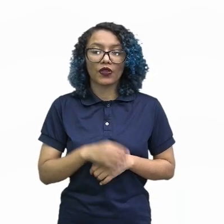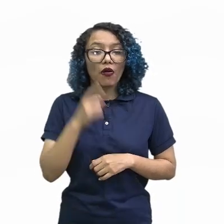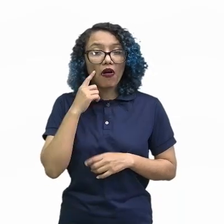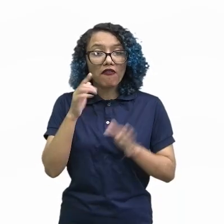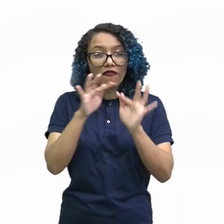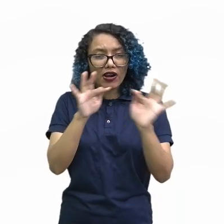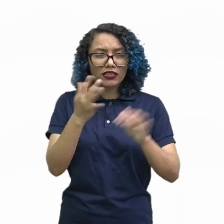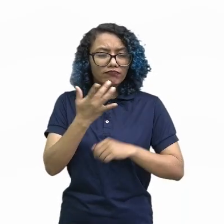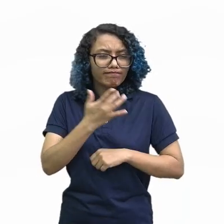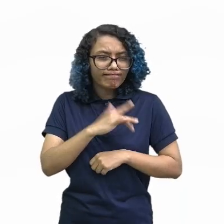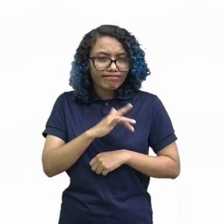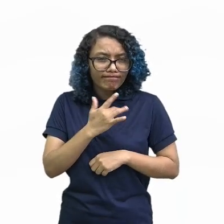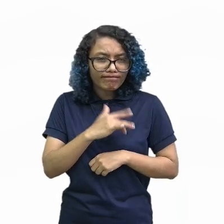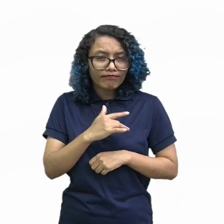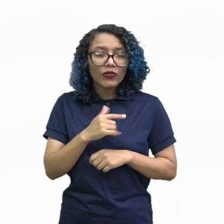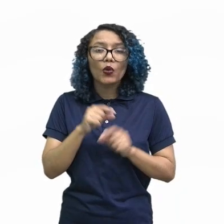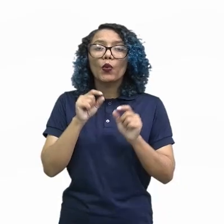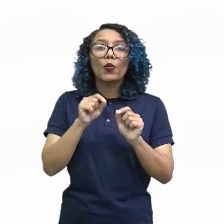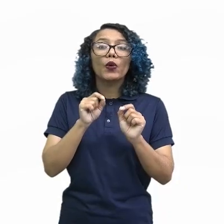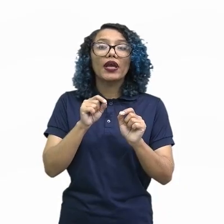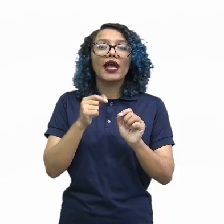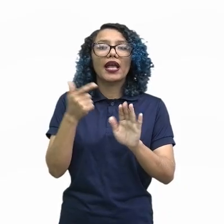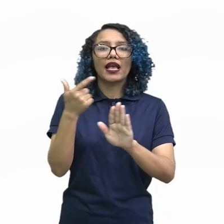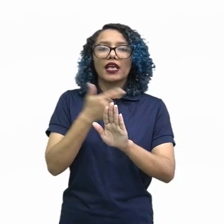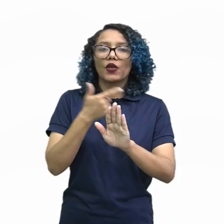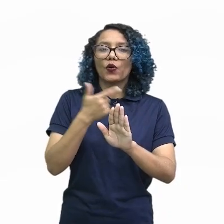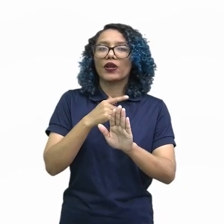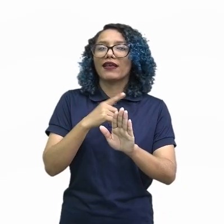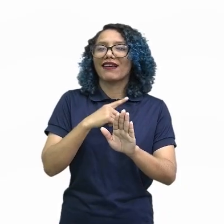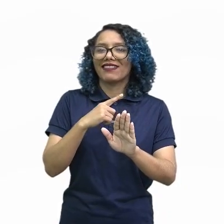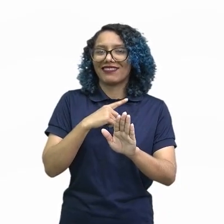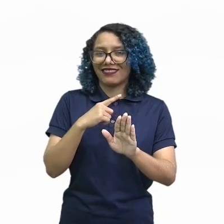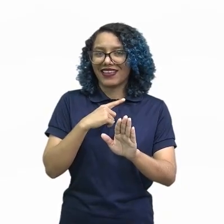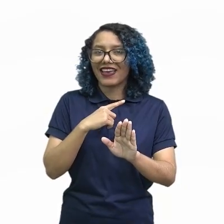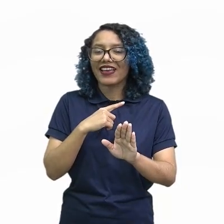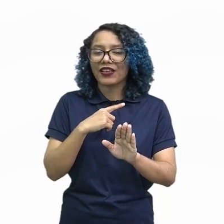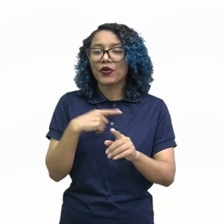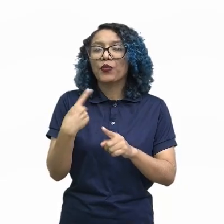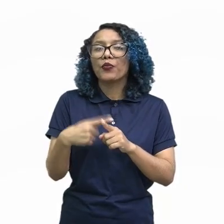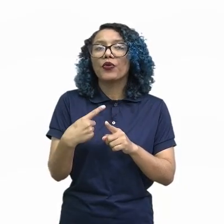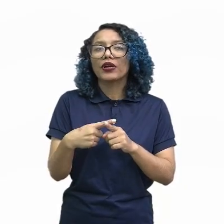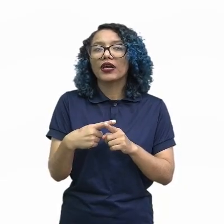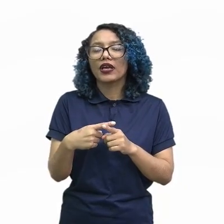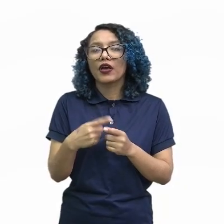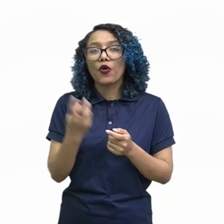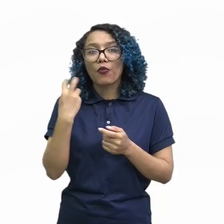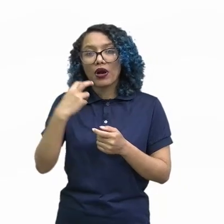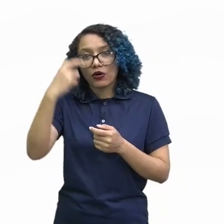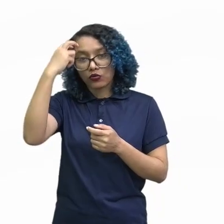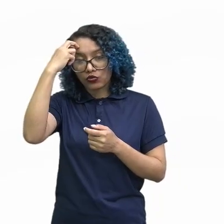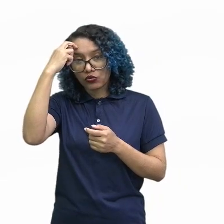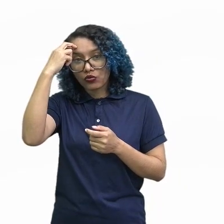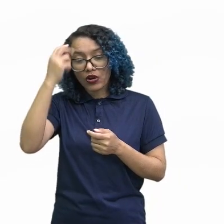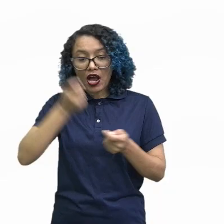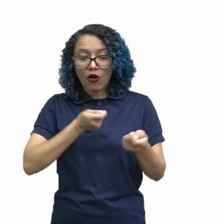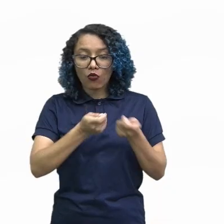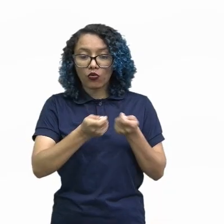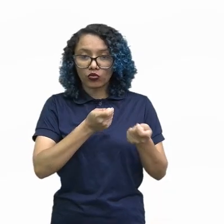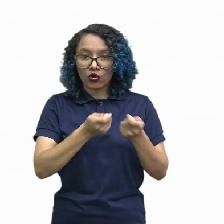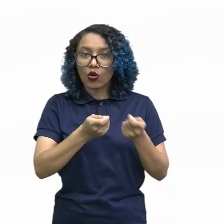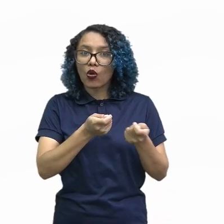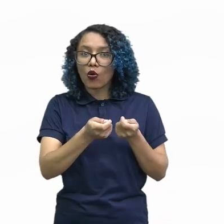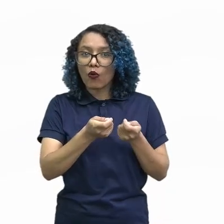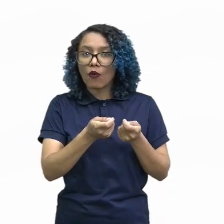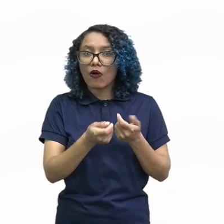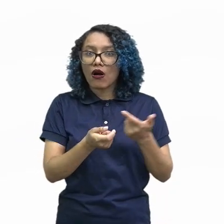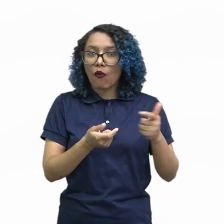pena", está carregado de ironia, já que sabemos que uma cultura dominou a outra, em um primeiro momento.